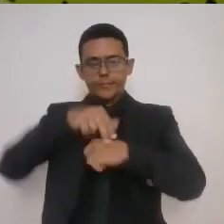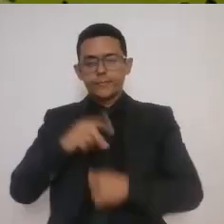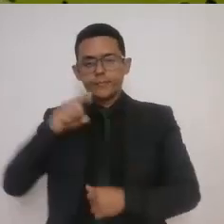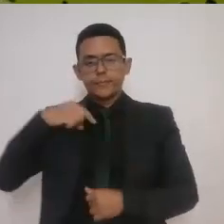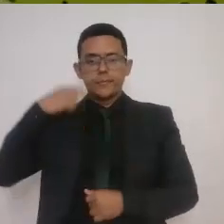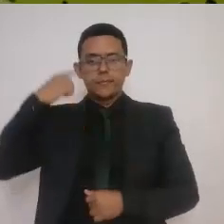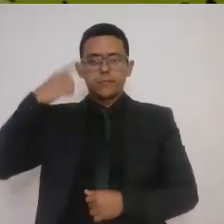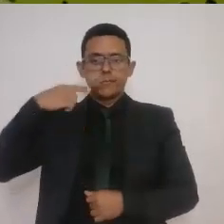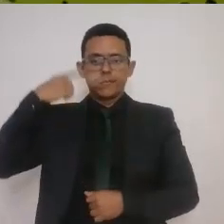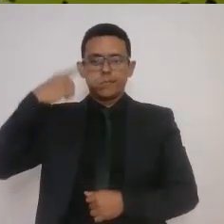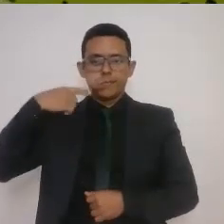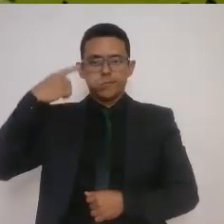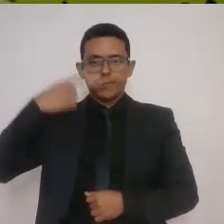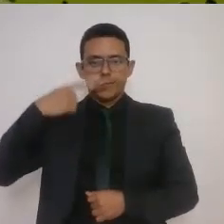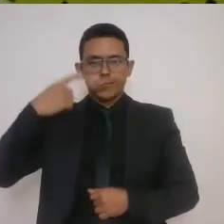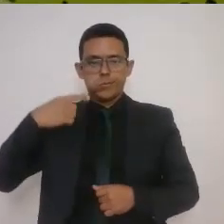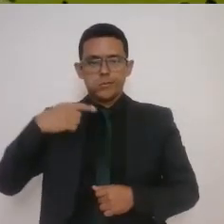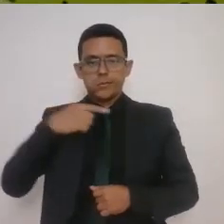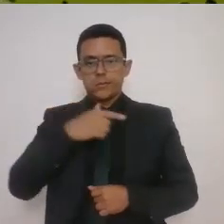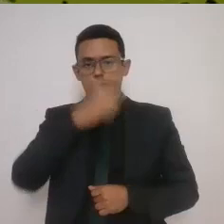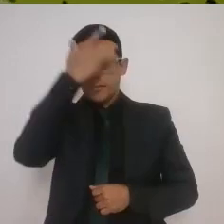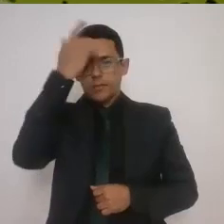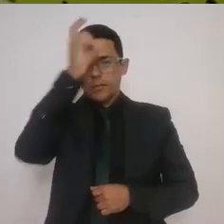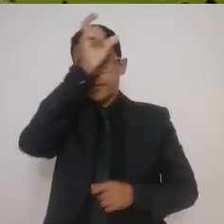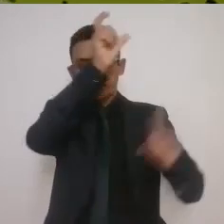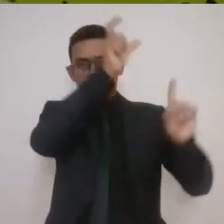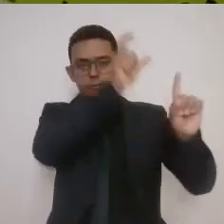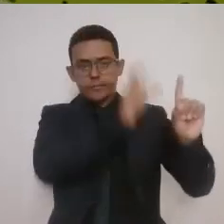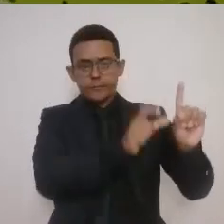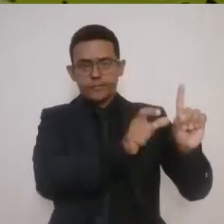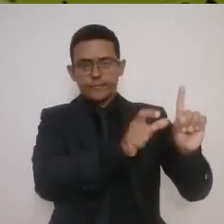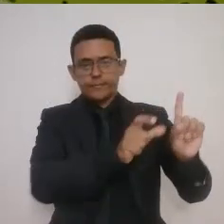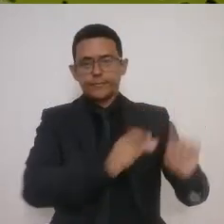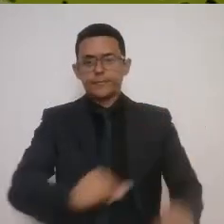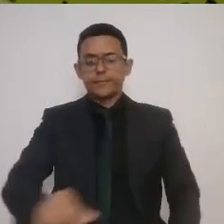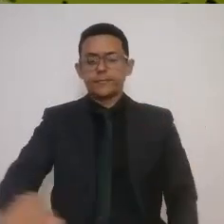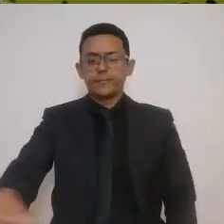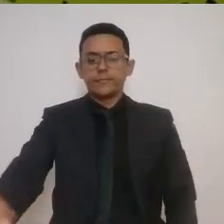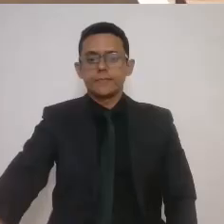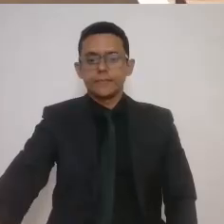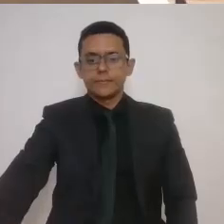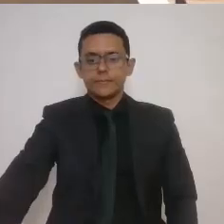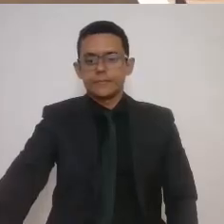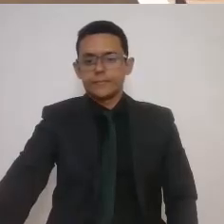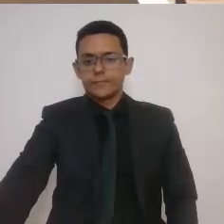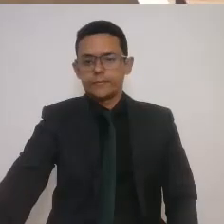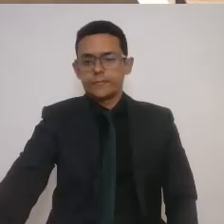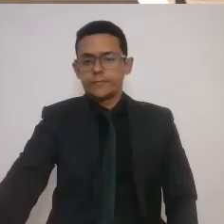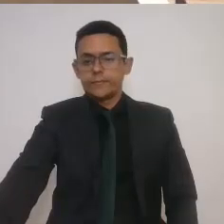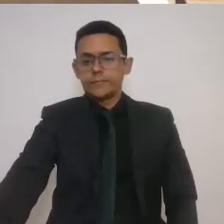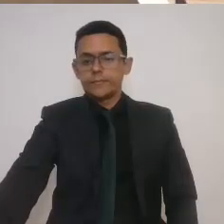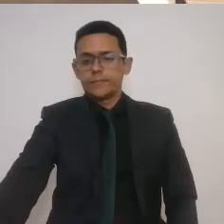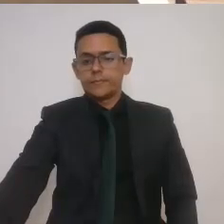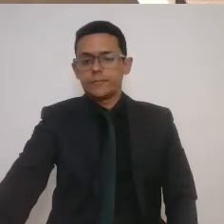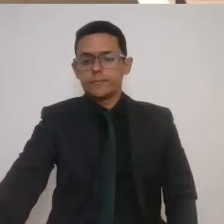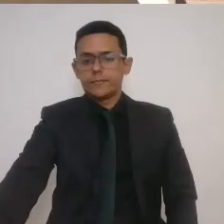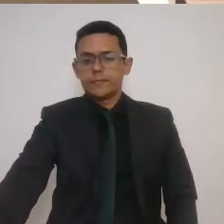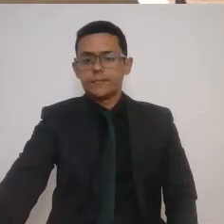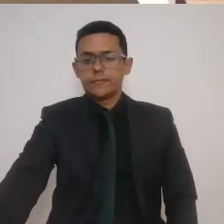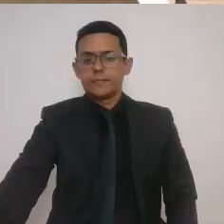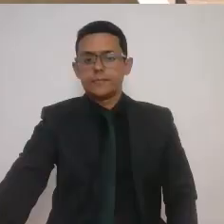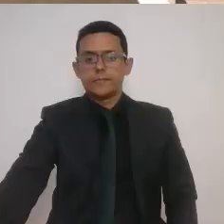do agravante. Não está presente nem por videoconferência, o advogado. Não está presente. Não